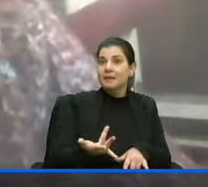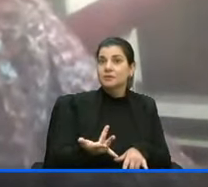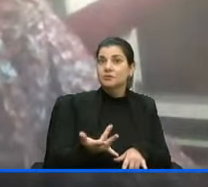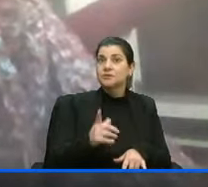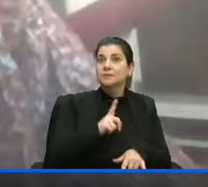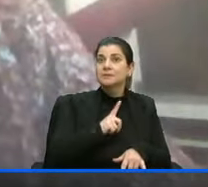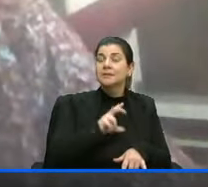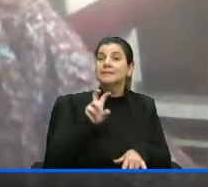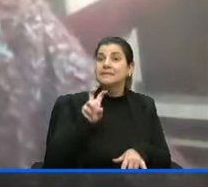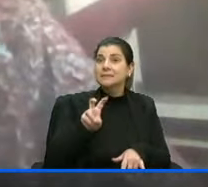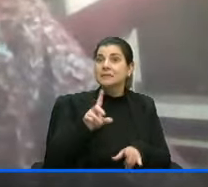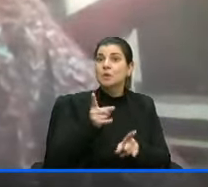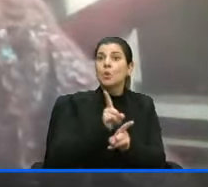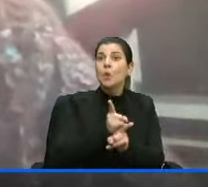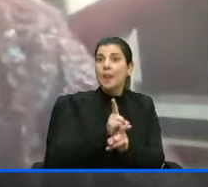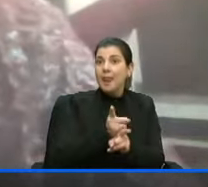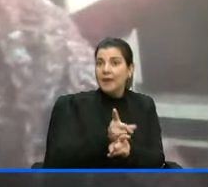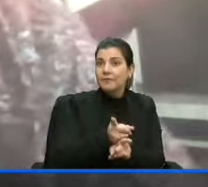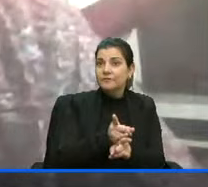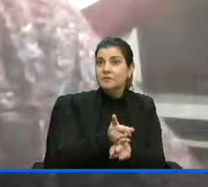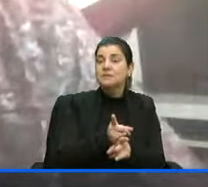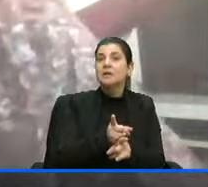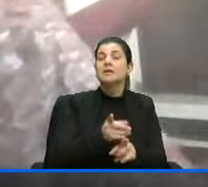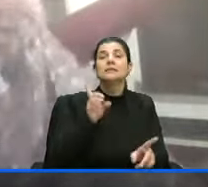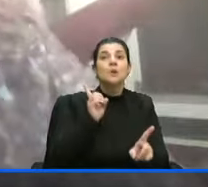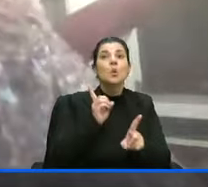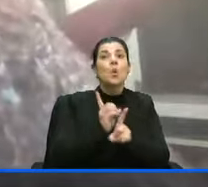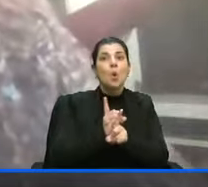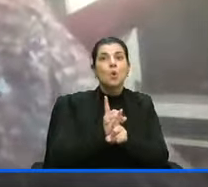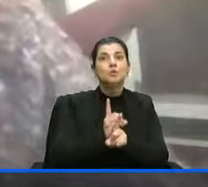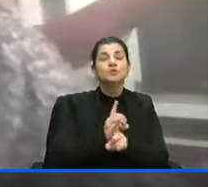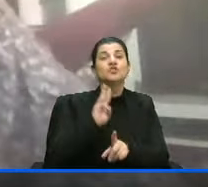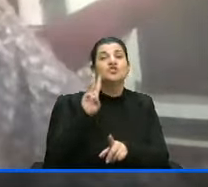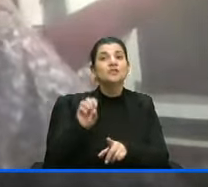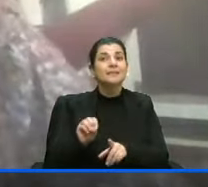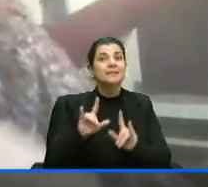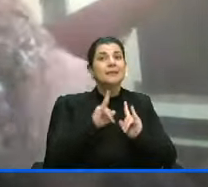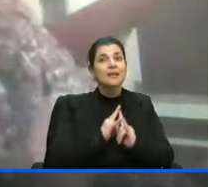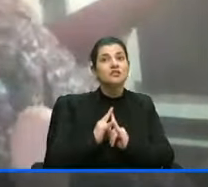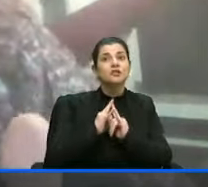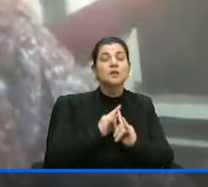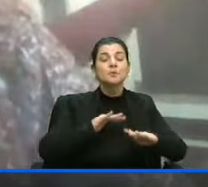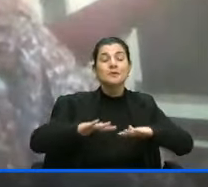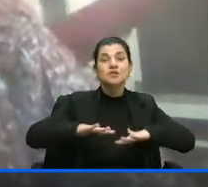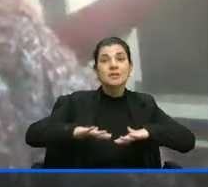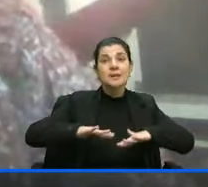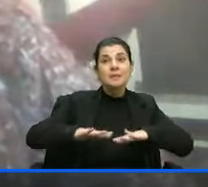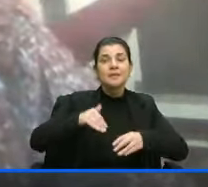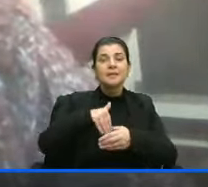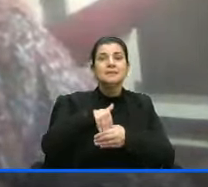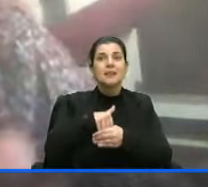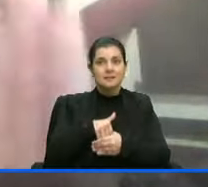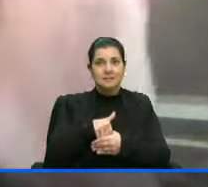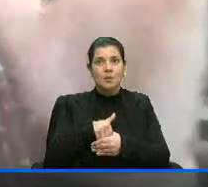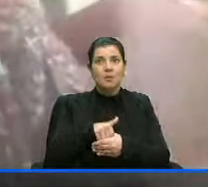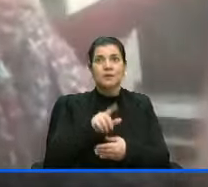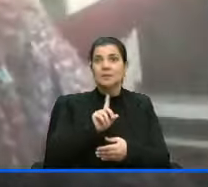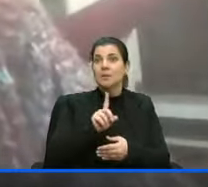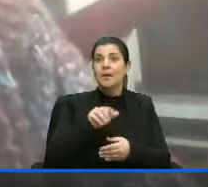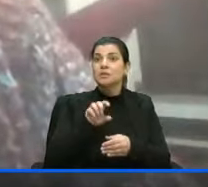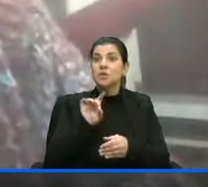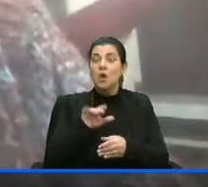tem 5 lives, 5 encontros, em cada uma de 30 entidades, para a dinâmica dessa eleição, que não é só uma eleição